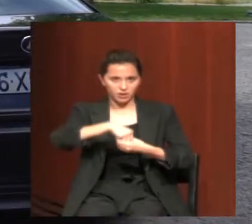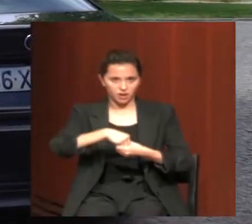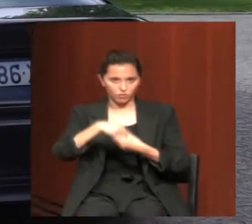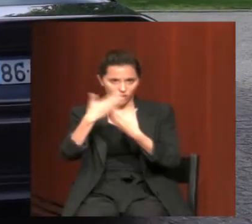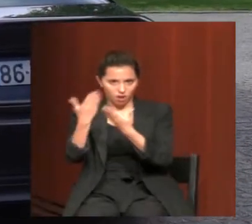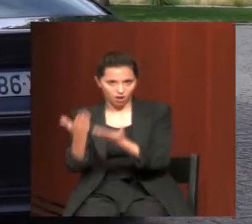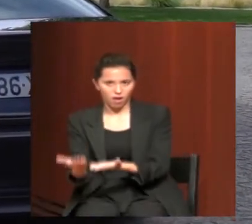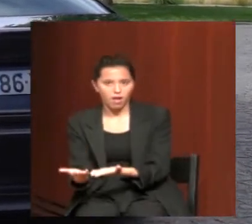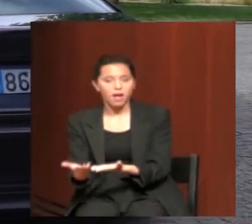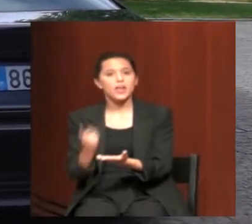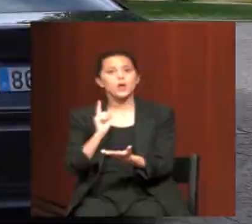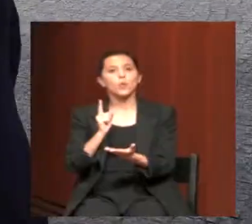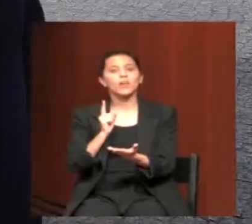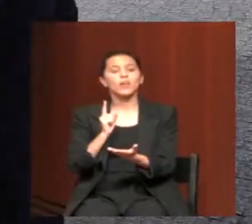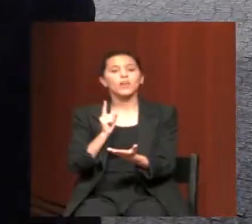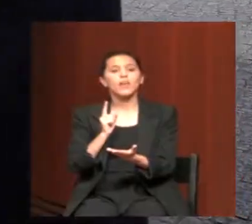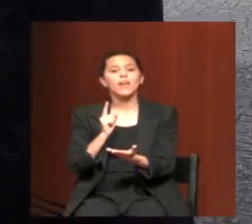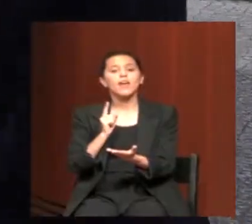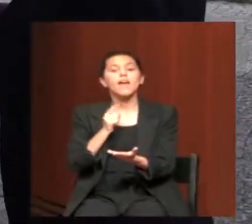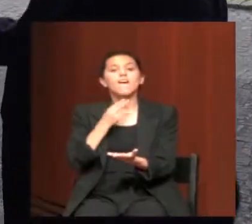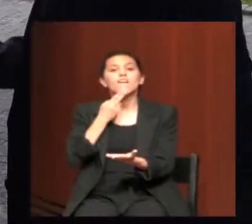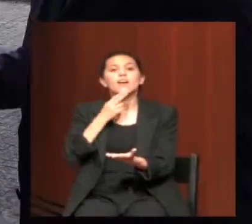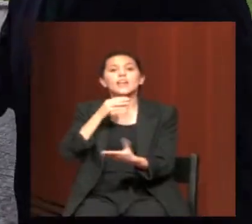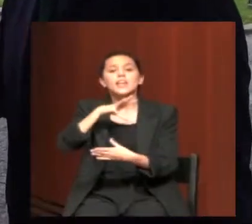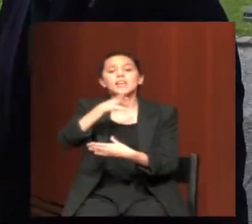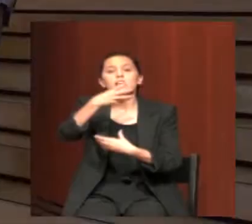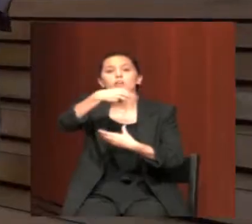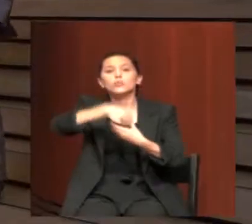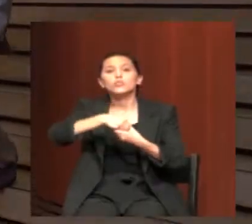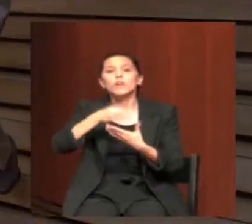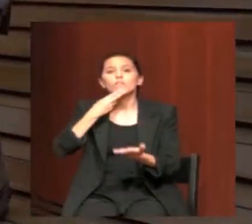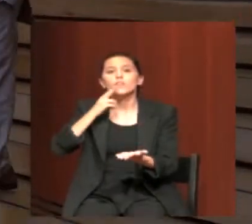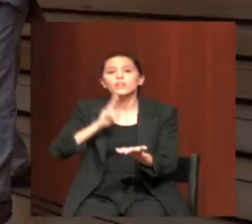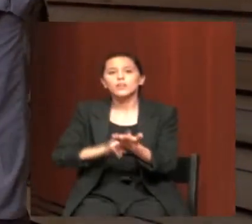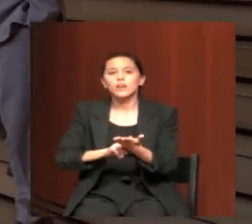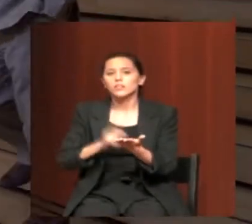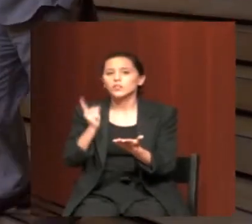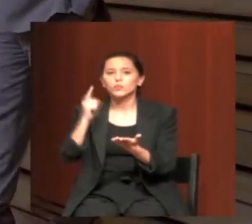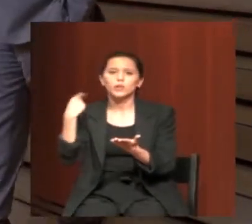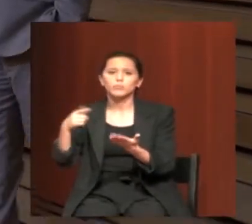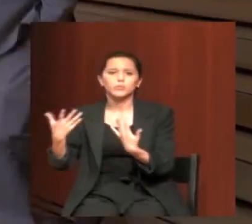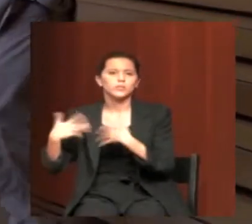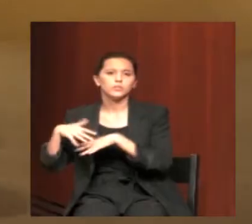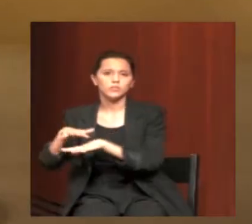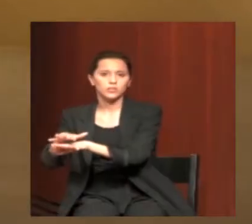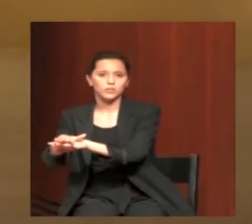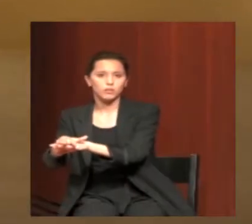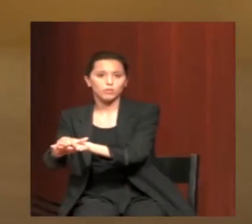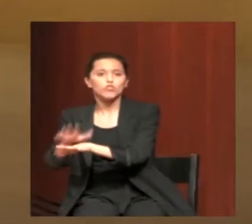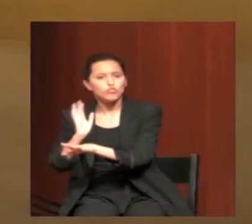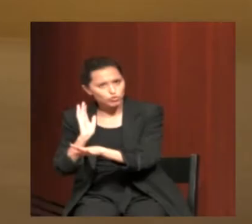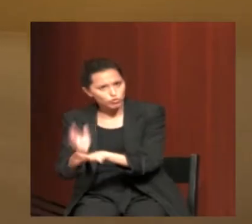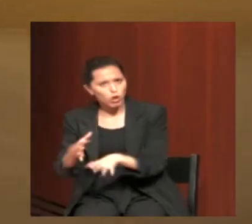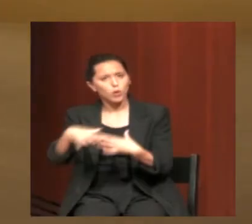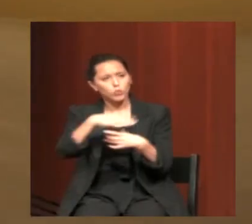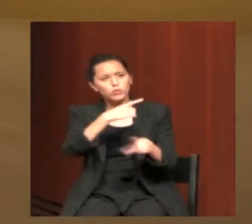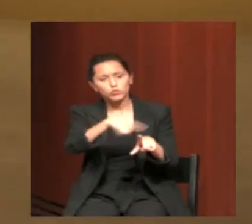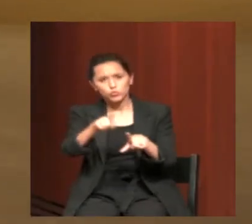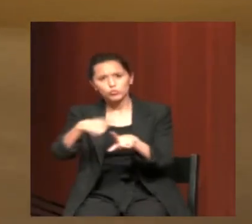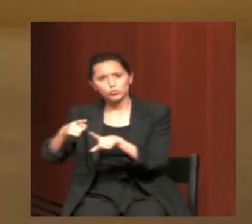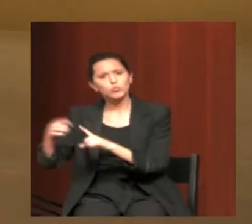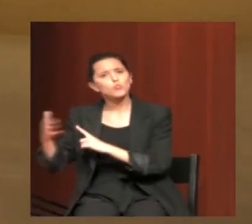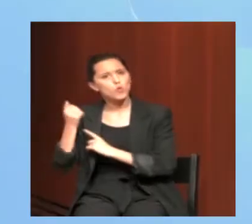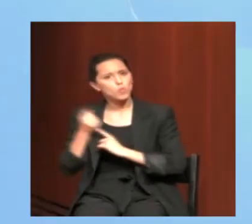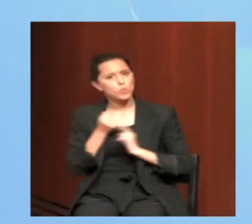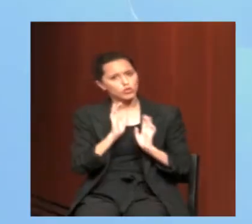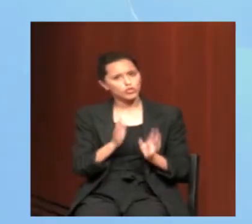de verdadeira inclusão e não apenas de integração. E já o conseguimos em muitos contextos. Temos noção disso, temos muito